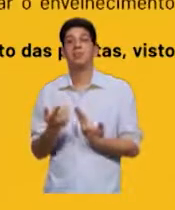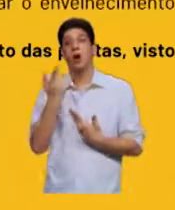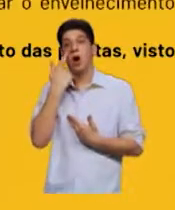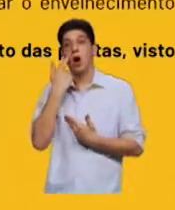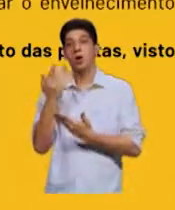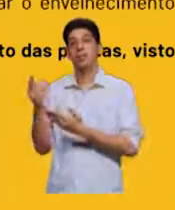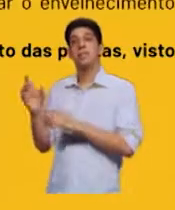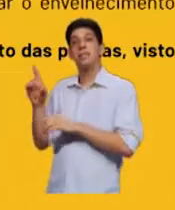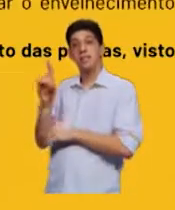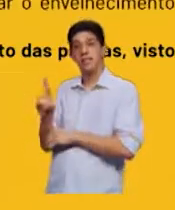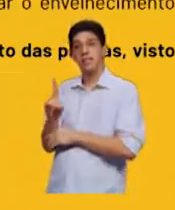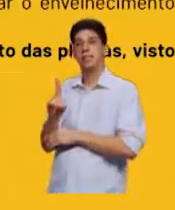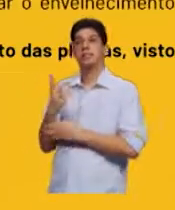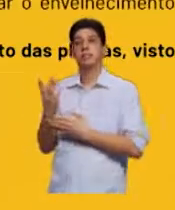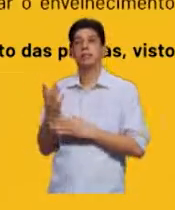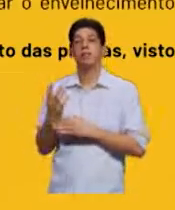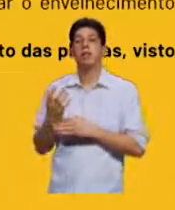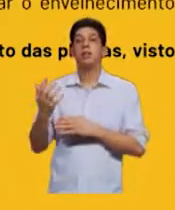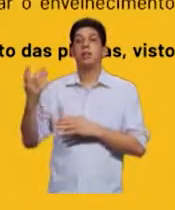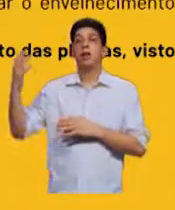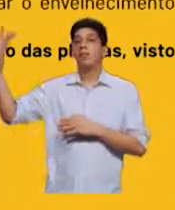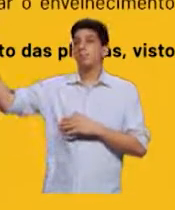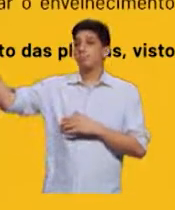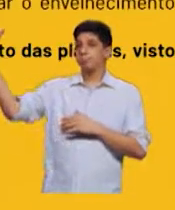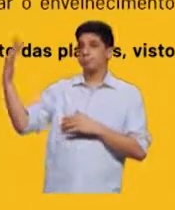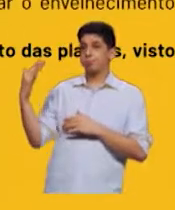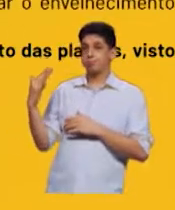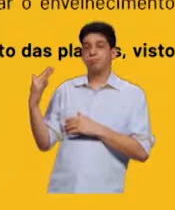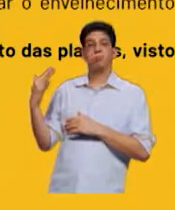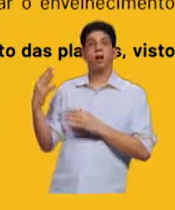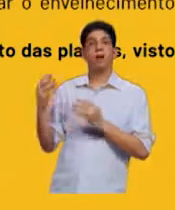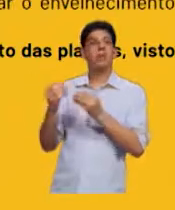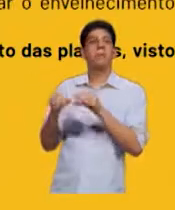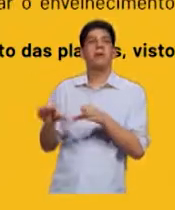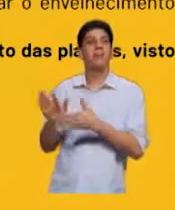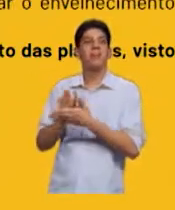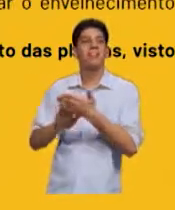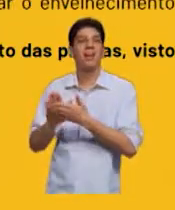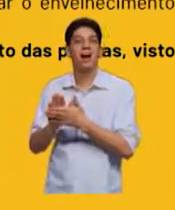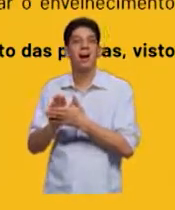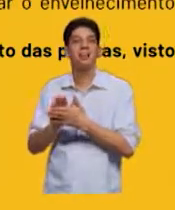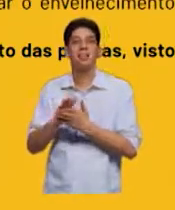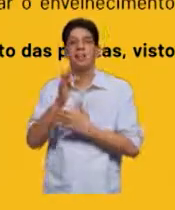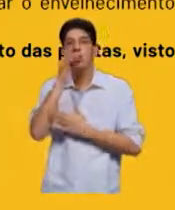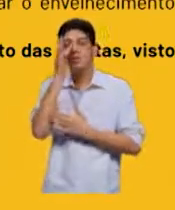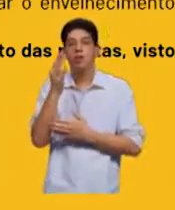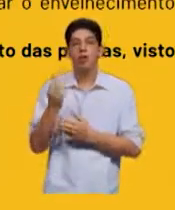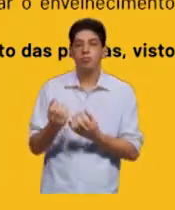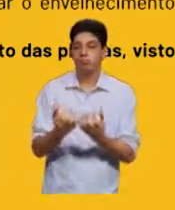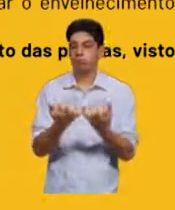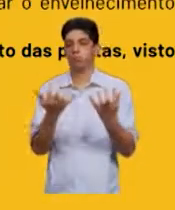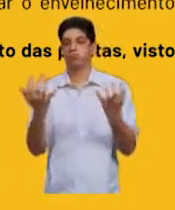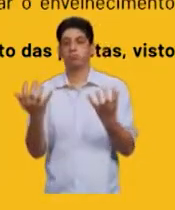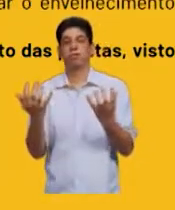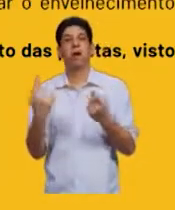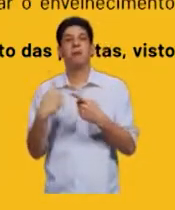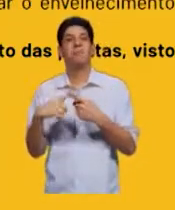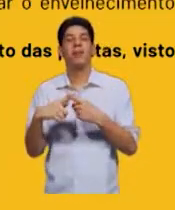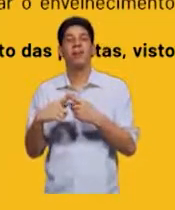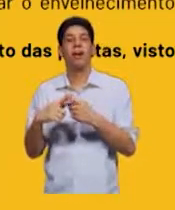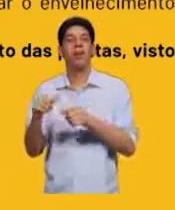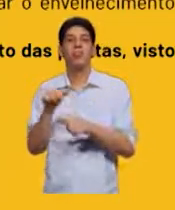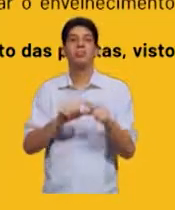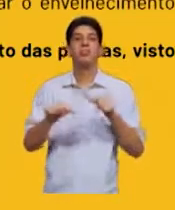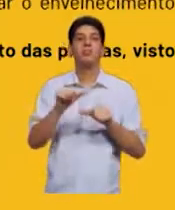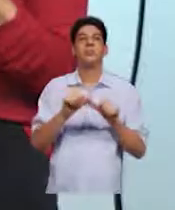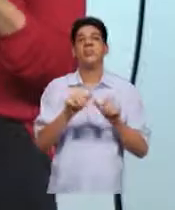raios ultravioletas não prejudica o desenvolvimento das plantas, visto que não está associada à alteração no